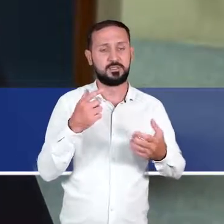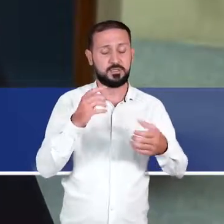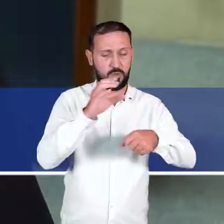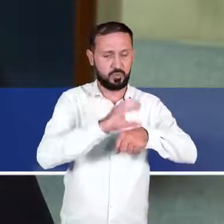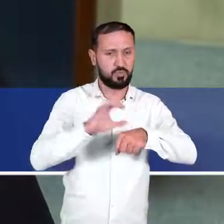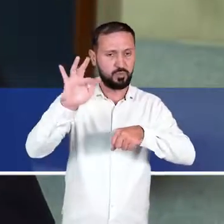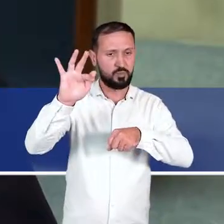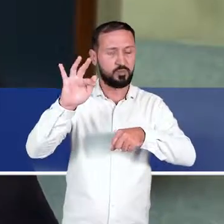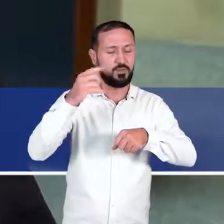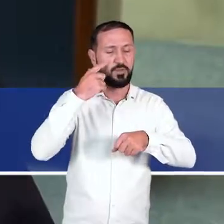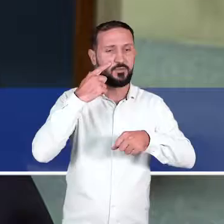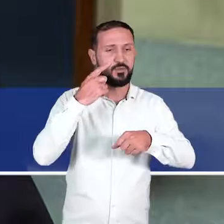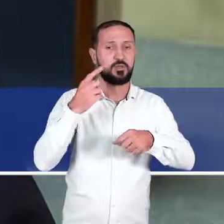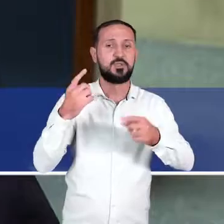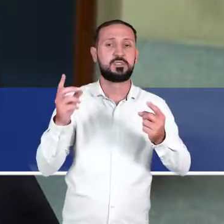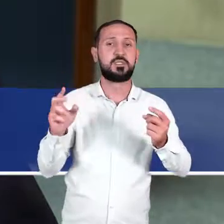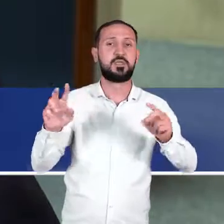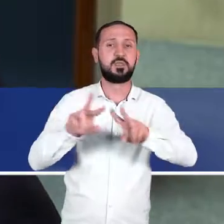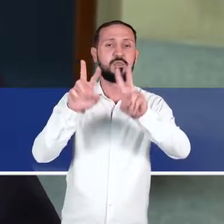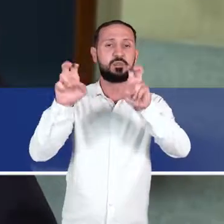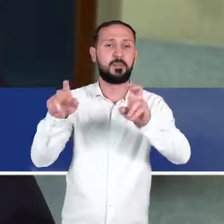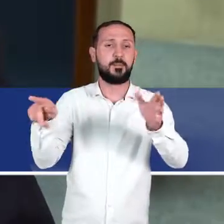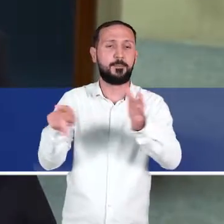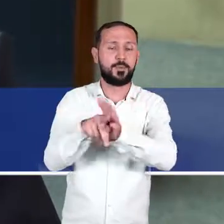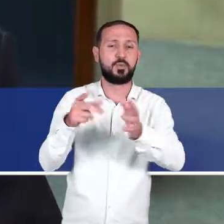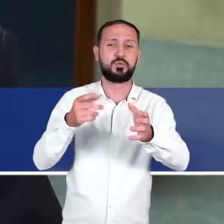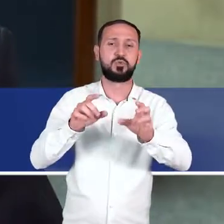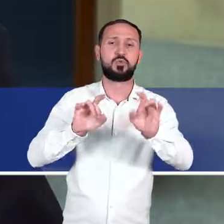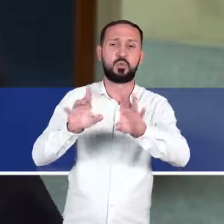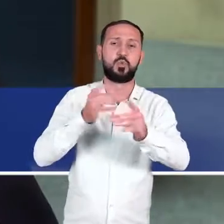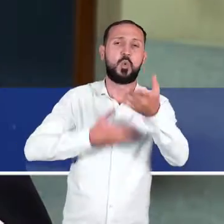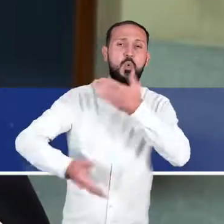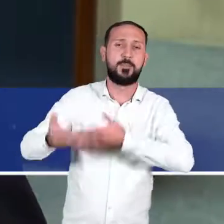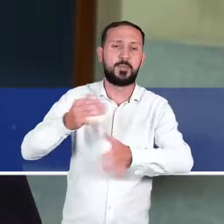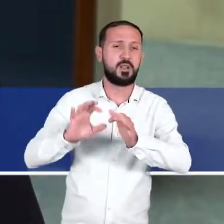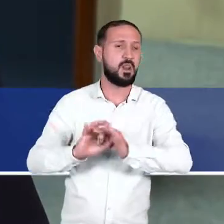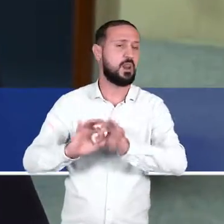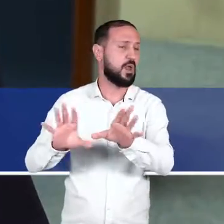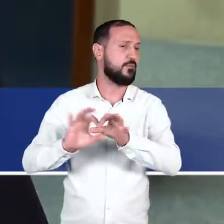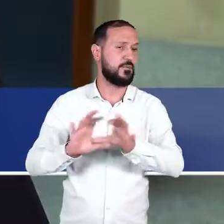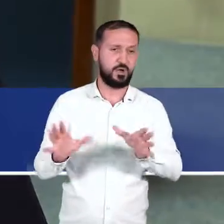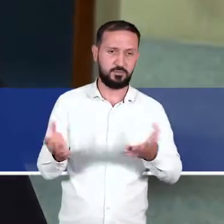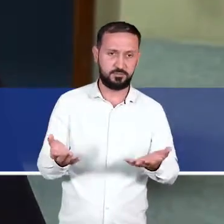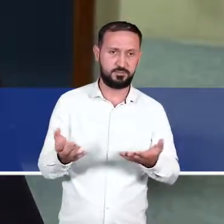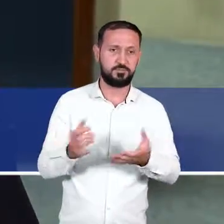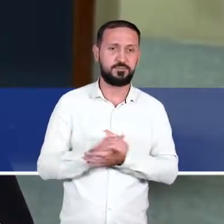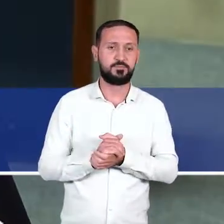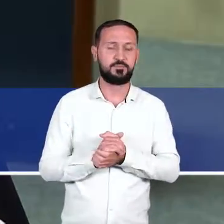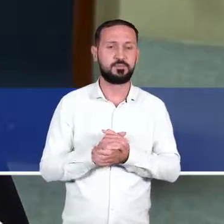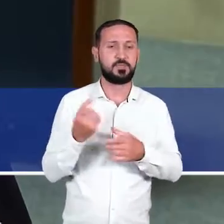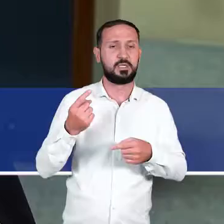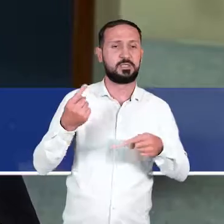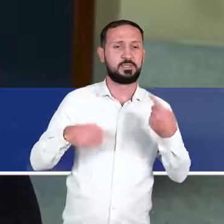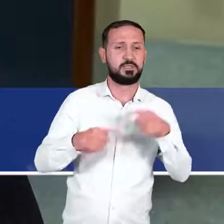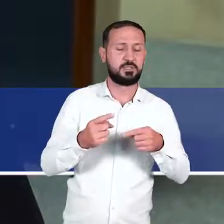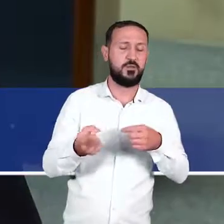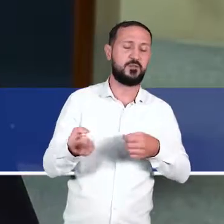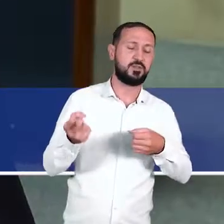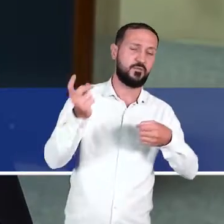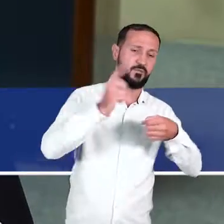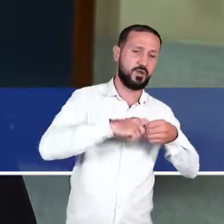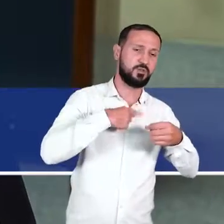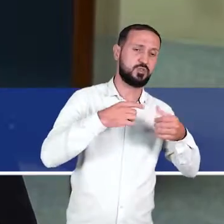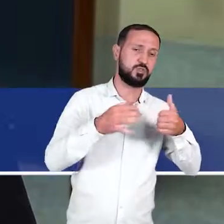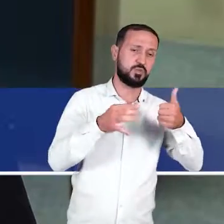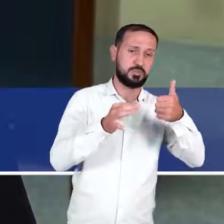de constitucionalidade a gente não estaria adentrando a questão do livre comércio, de livre iniciativa. Porém, em decisões